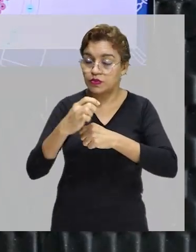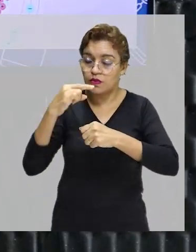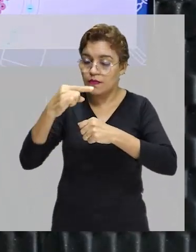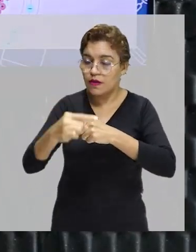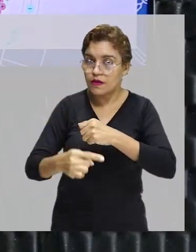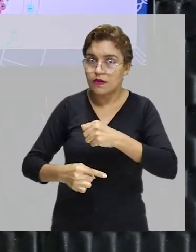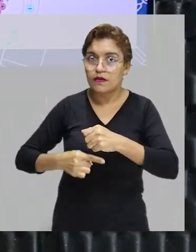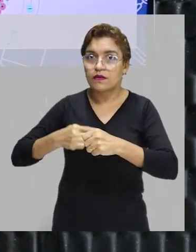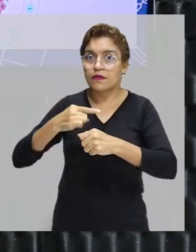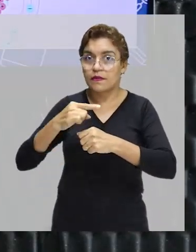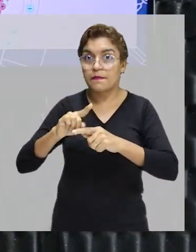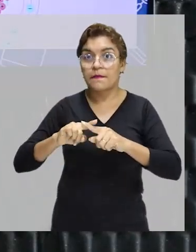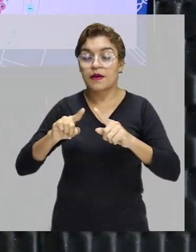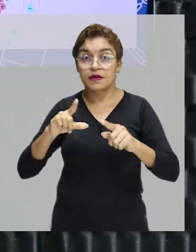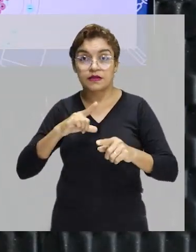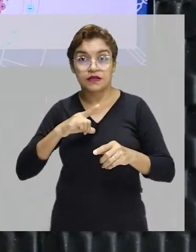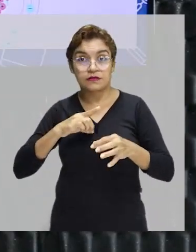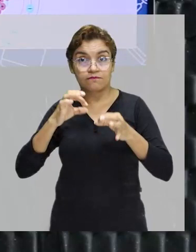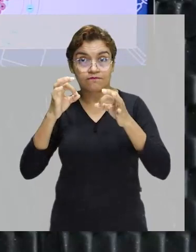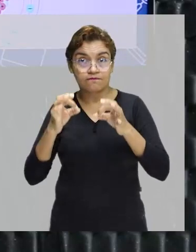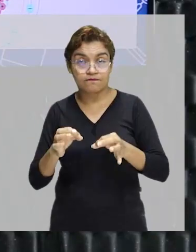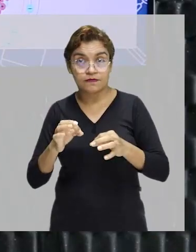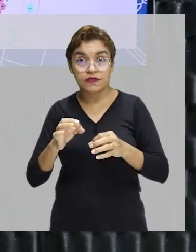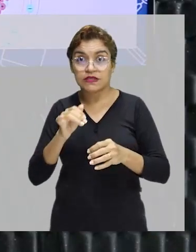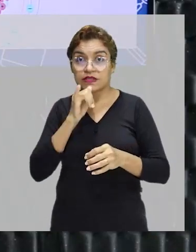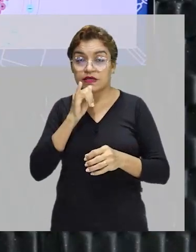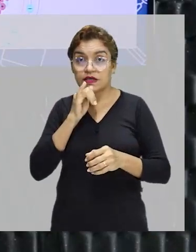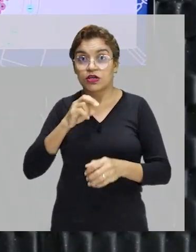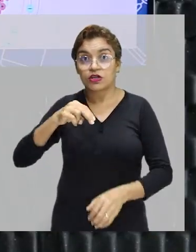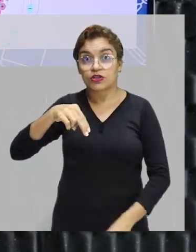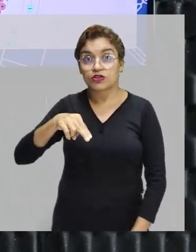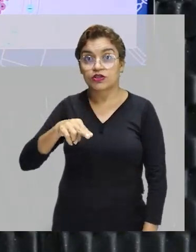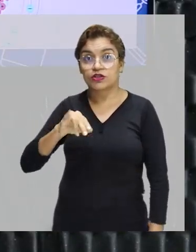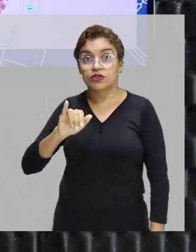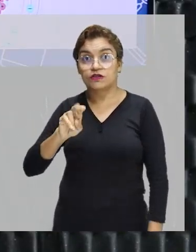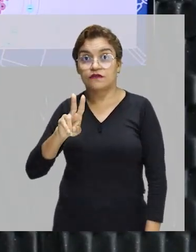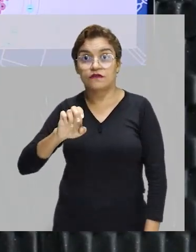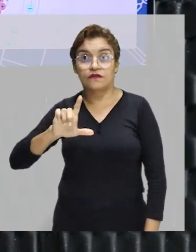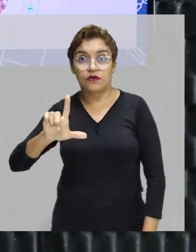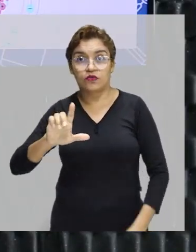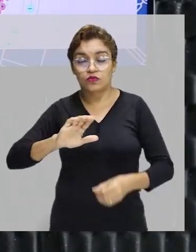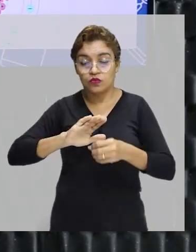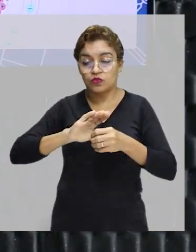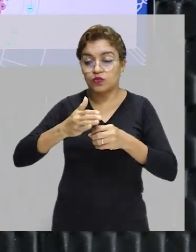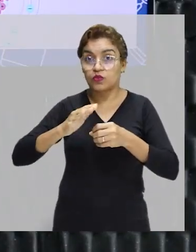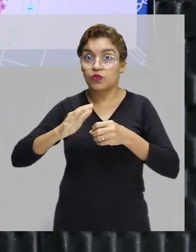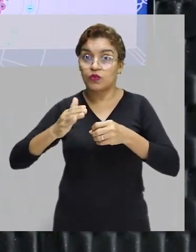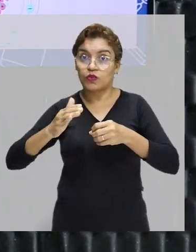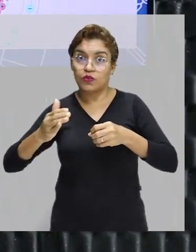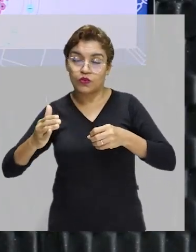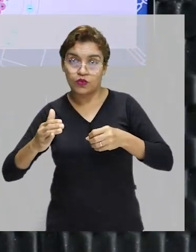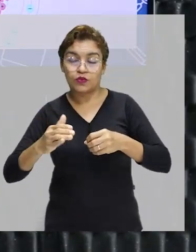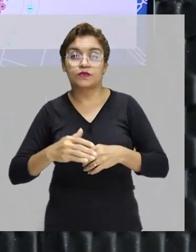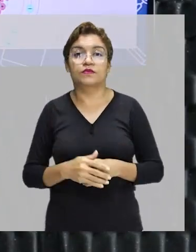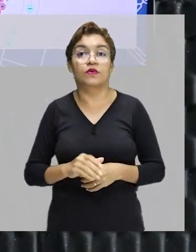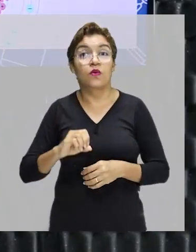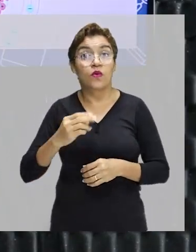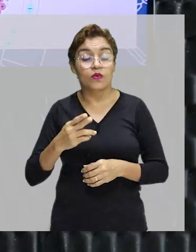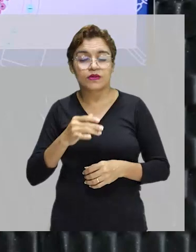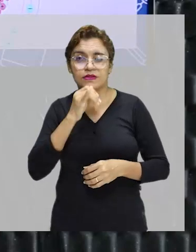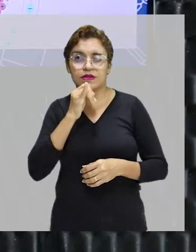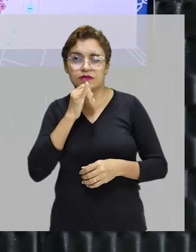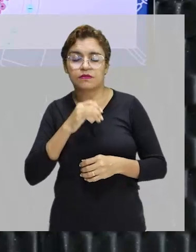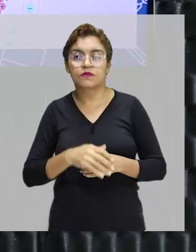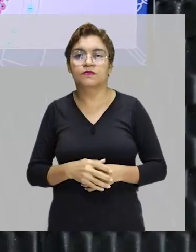órbitas definidas, que ele chamou de níveis de energia ou camadas eletrônicas. Dentro desses níveis,